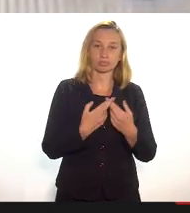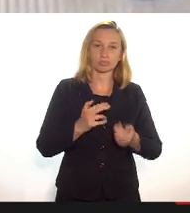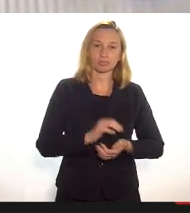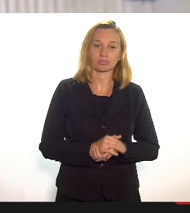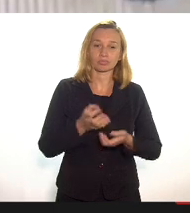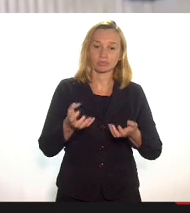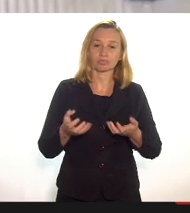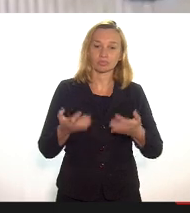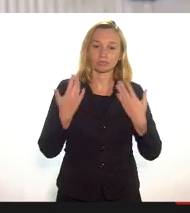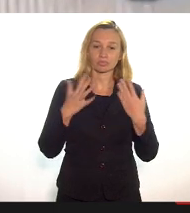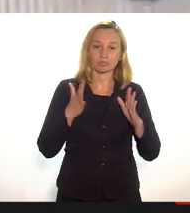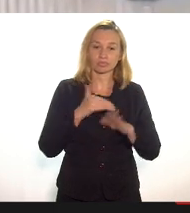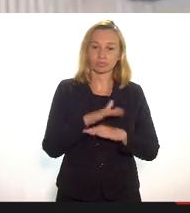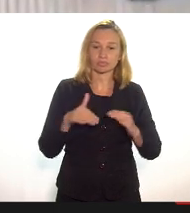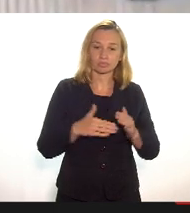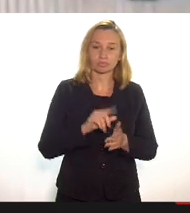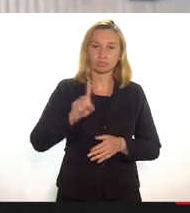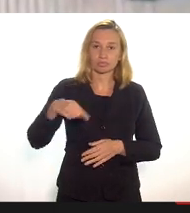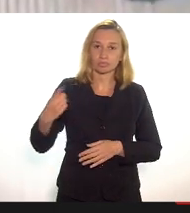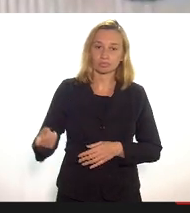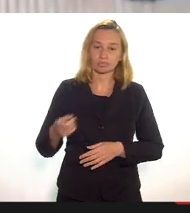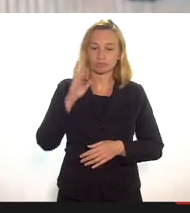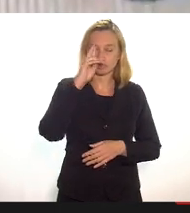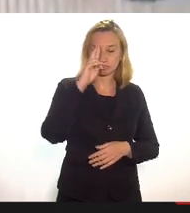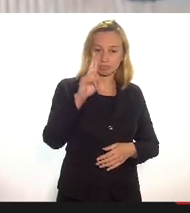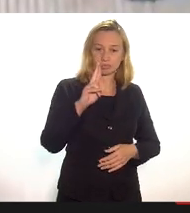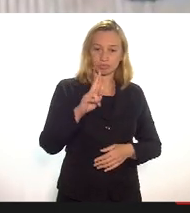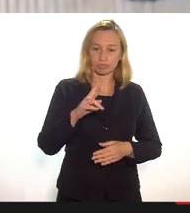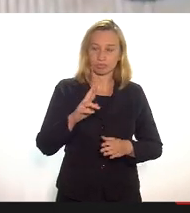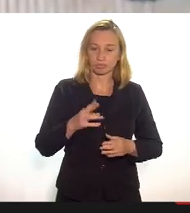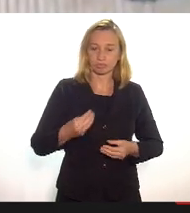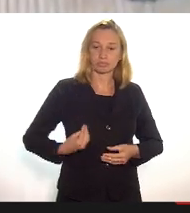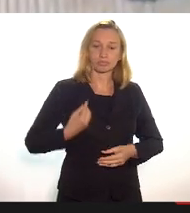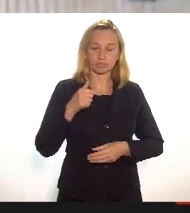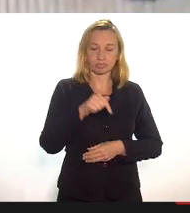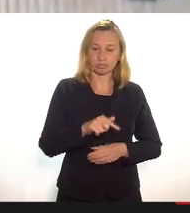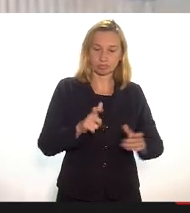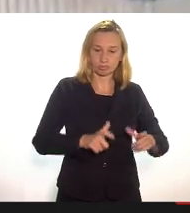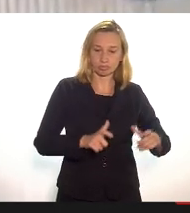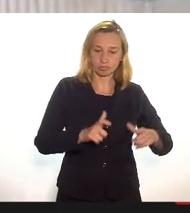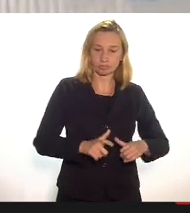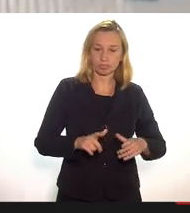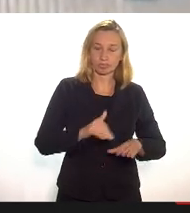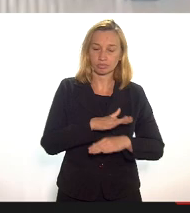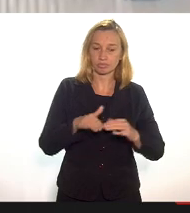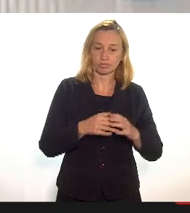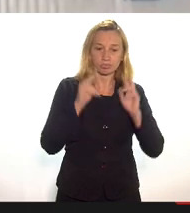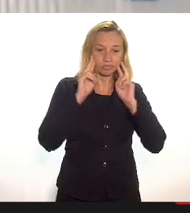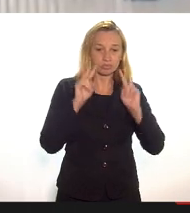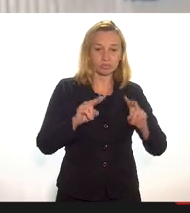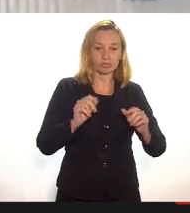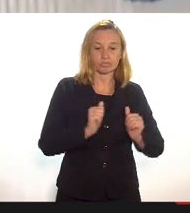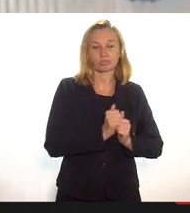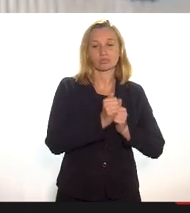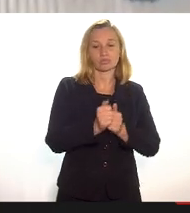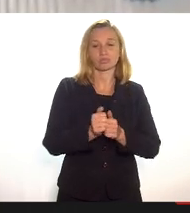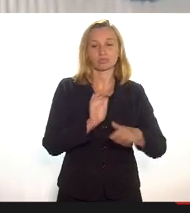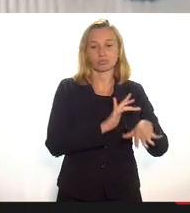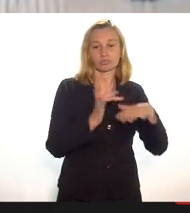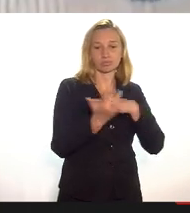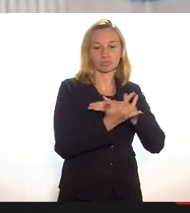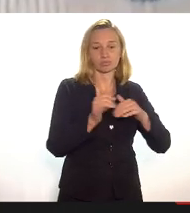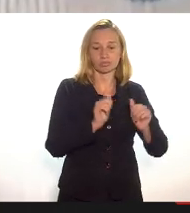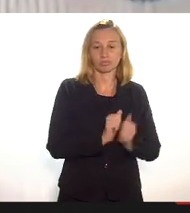quero cumprimentar todas as outras autoridades aqui presentes e a todos e todas que nos assistem e acompanham essa